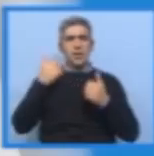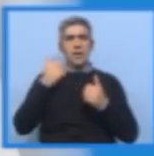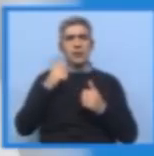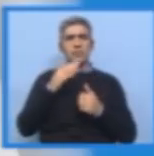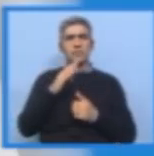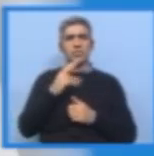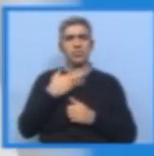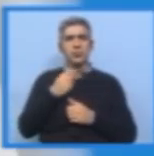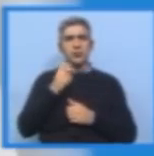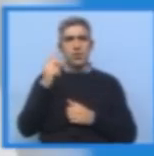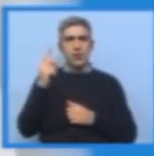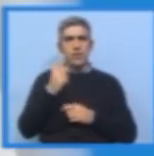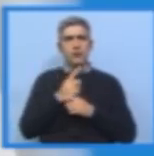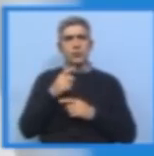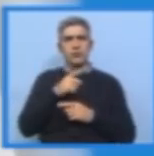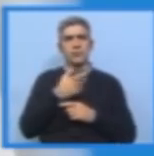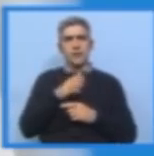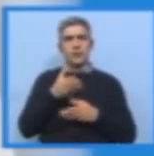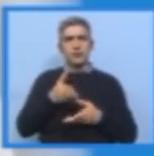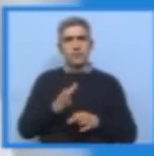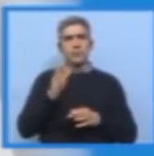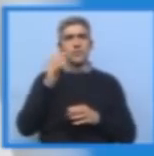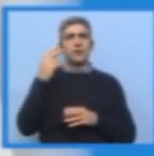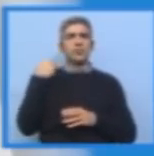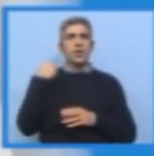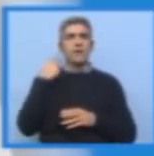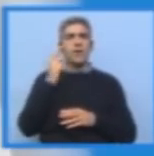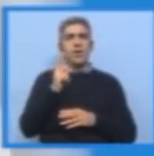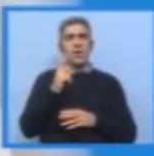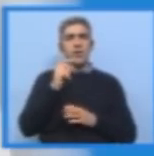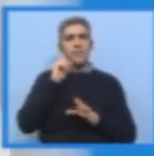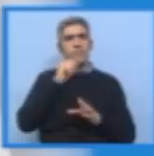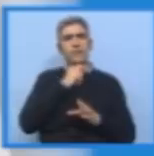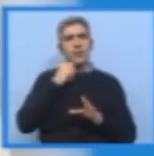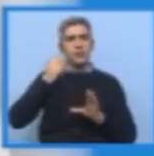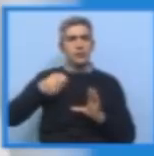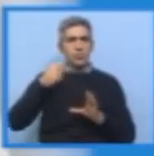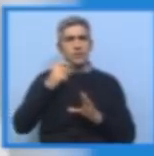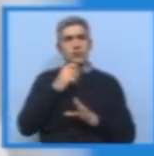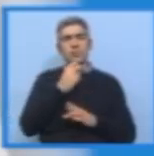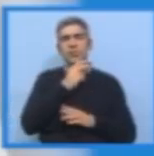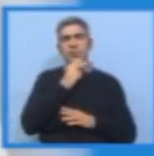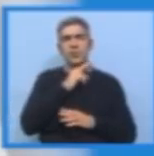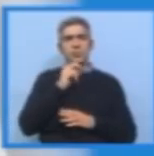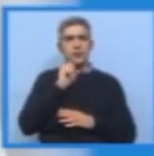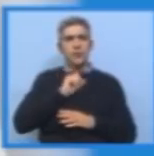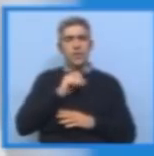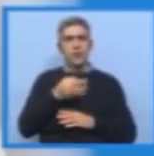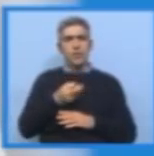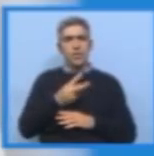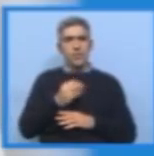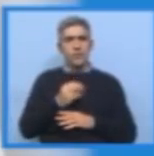de Judá, pois de ti sairá um chefe, que será o pastor de Israel, meu povo.